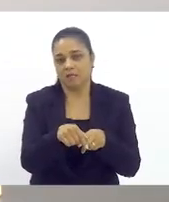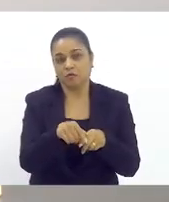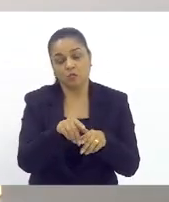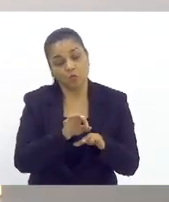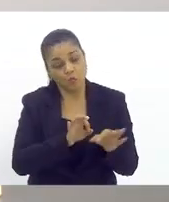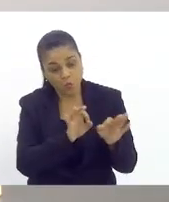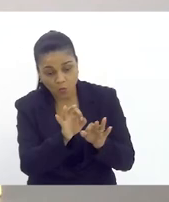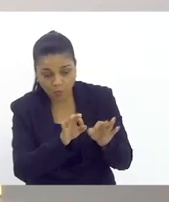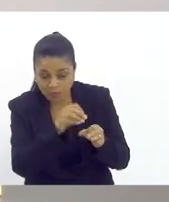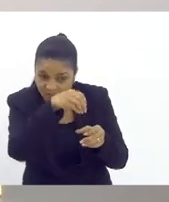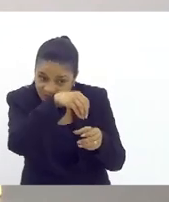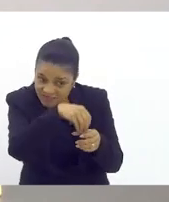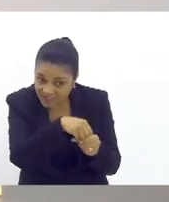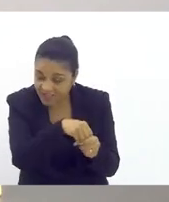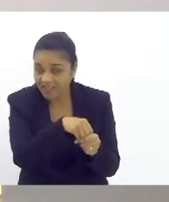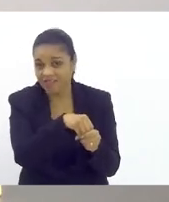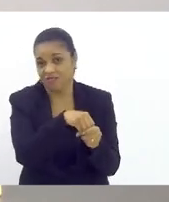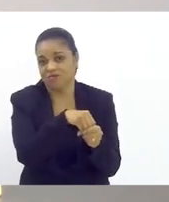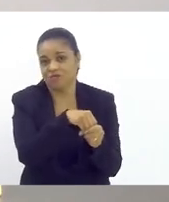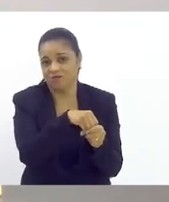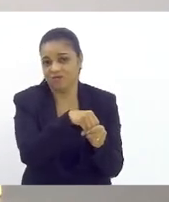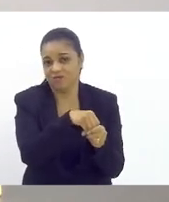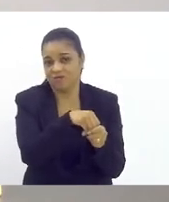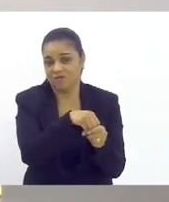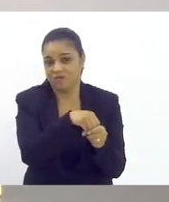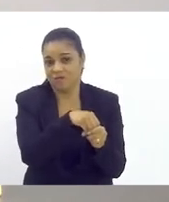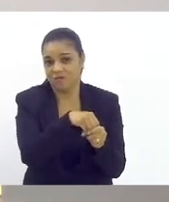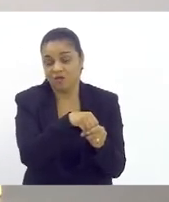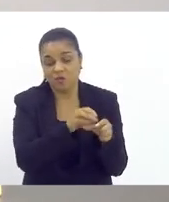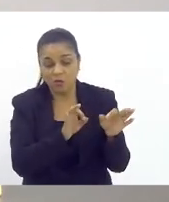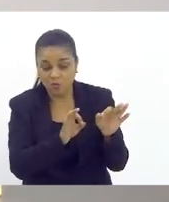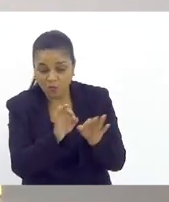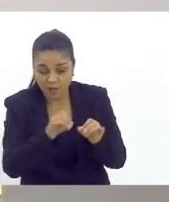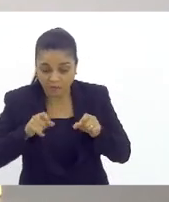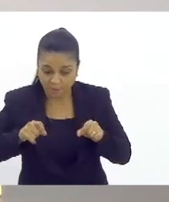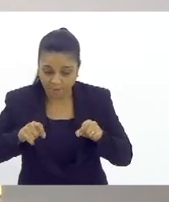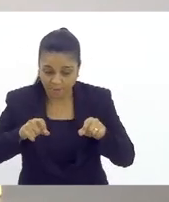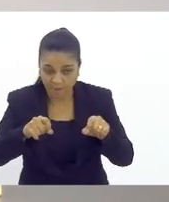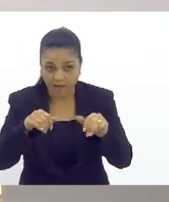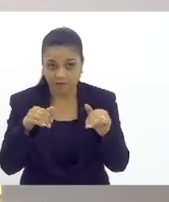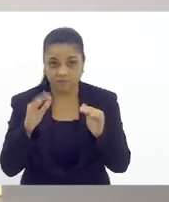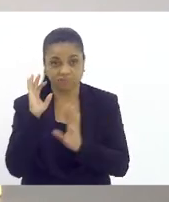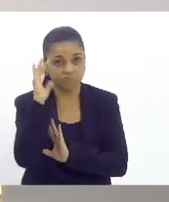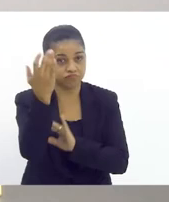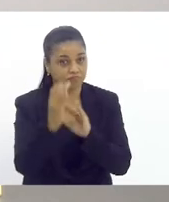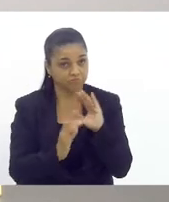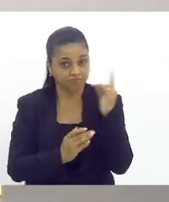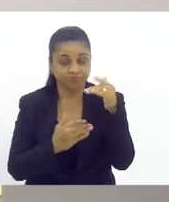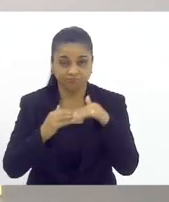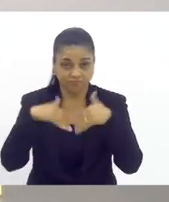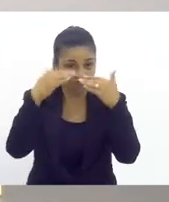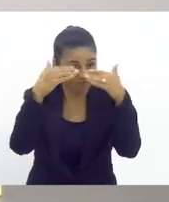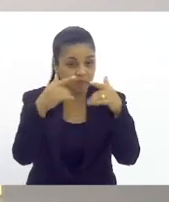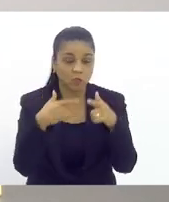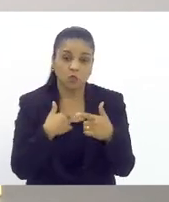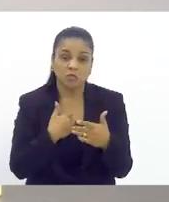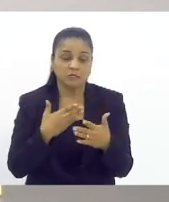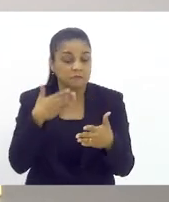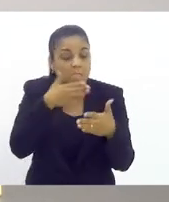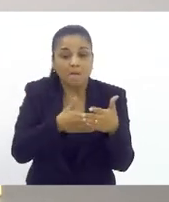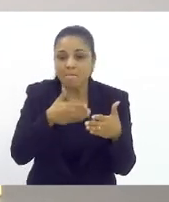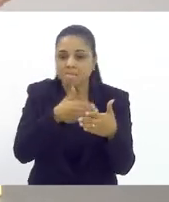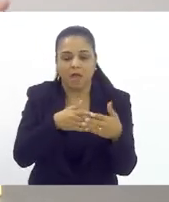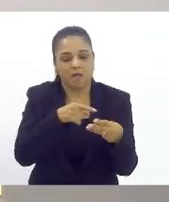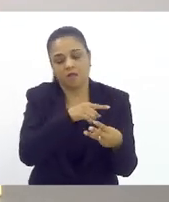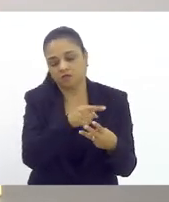plano de restauração e nem o plano de desenvolvimento Florestal que não haja participação que seja restrita a essas